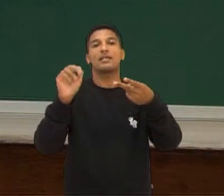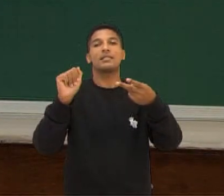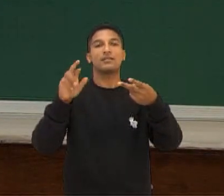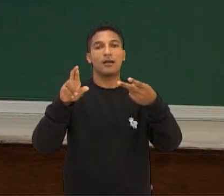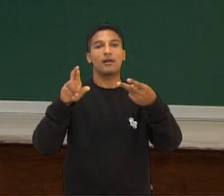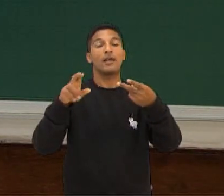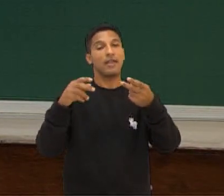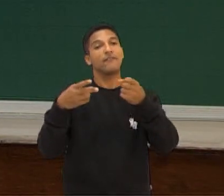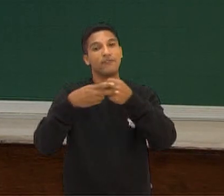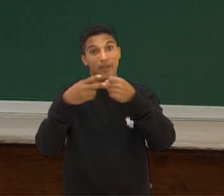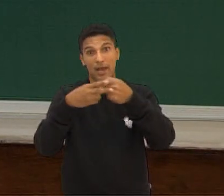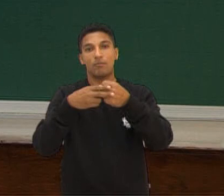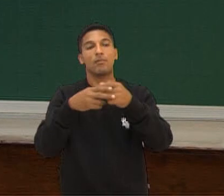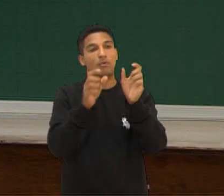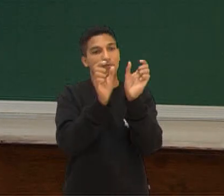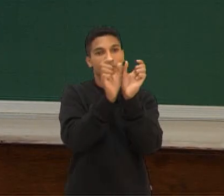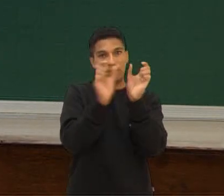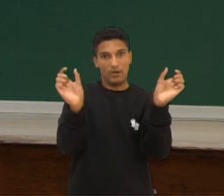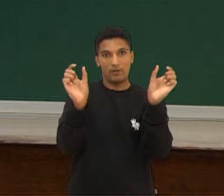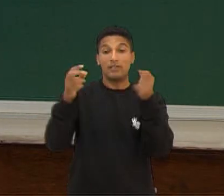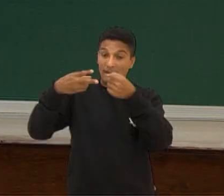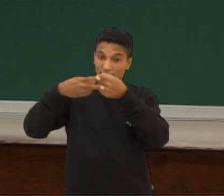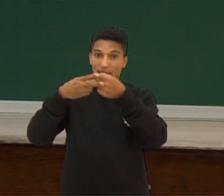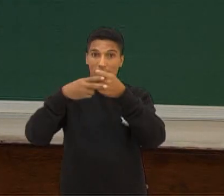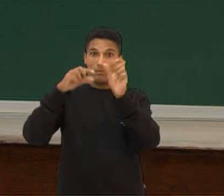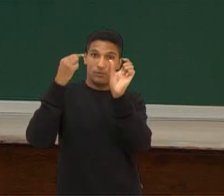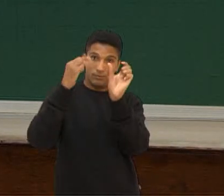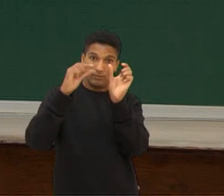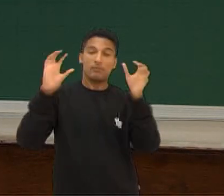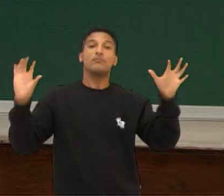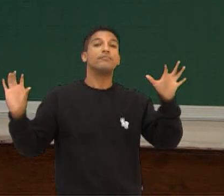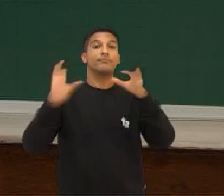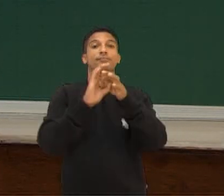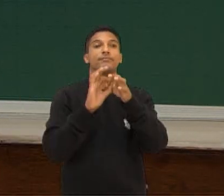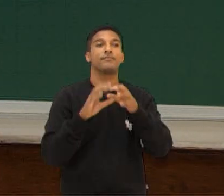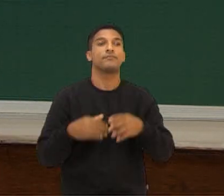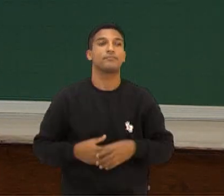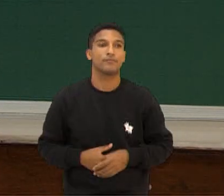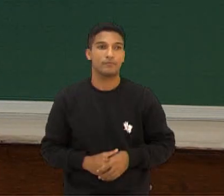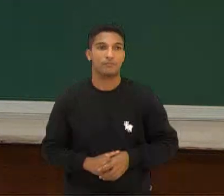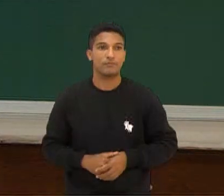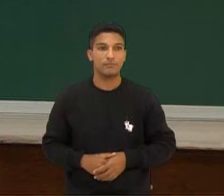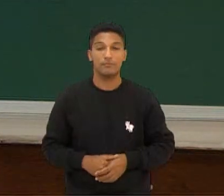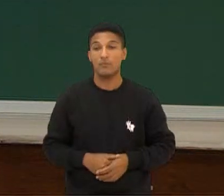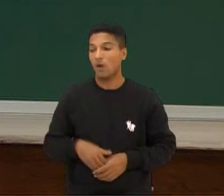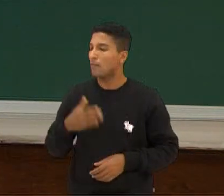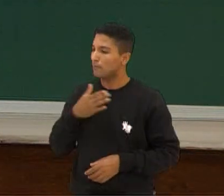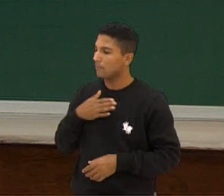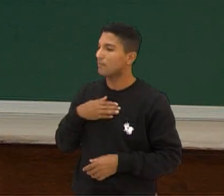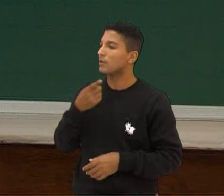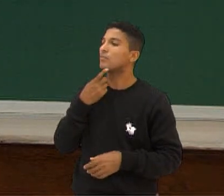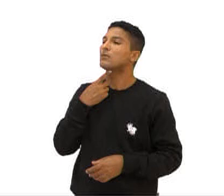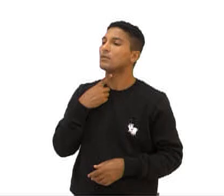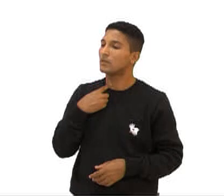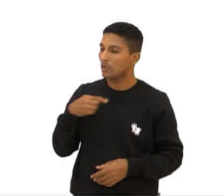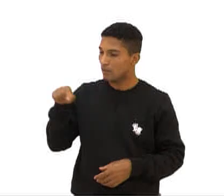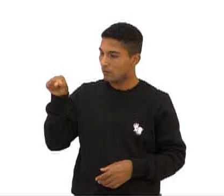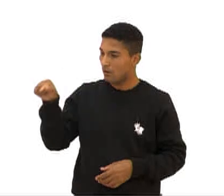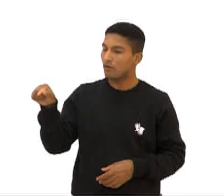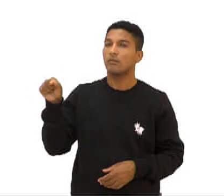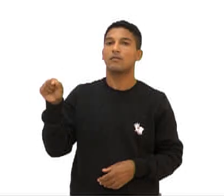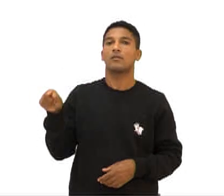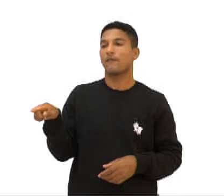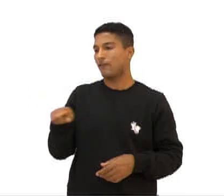Opa, já automaticamente eu consigo dar conta, né? Meu desejo era que me dessem um